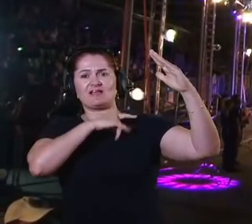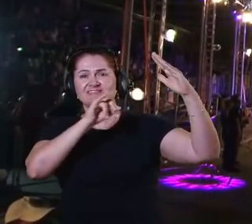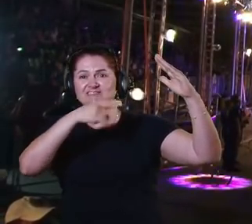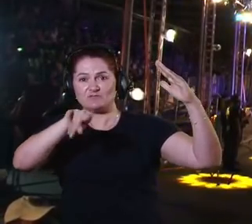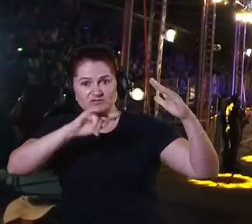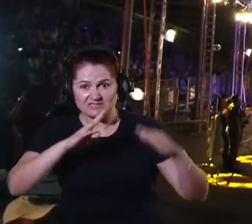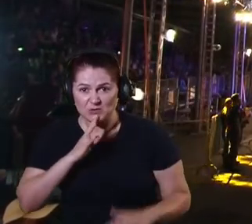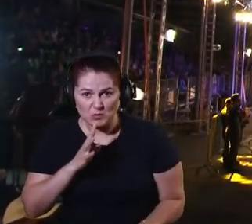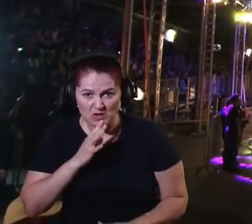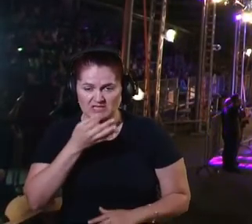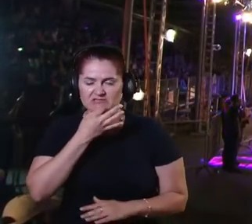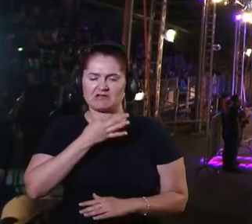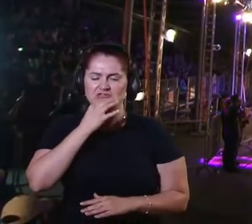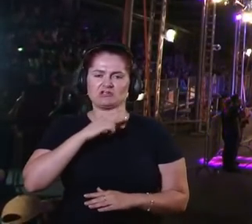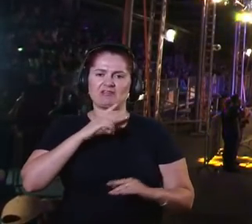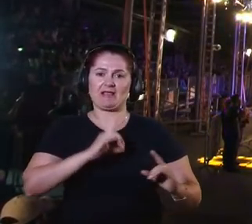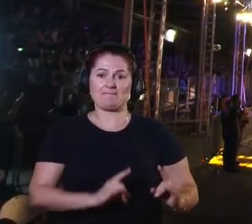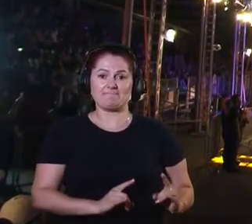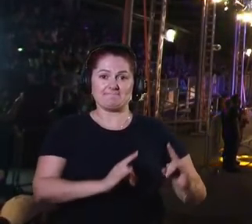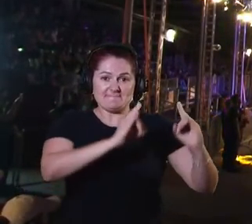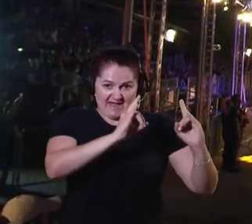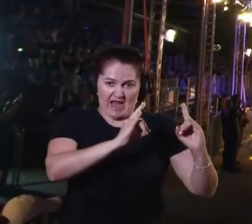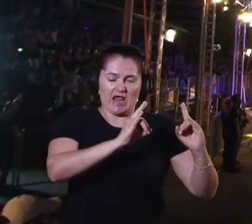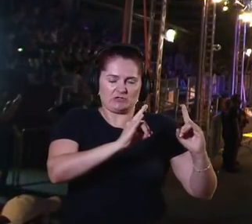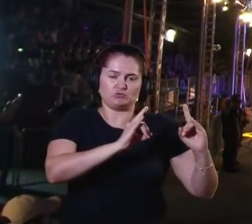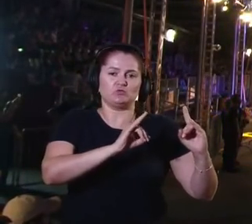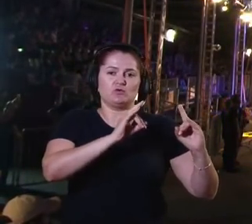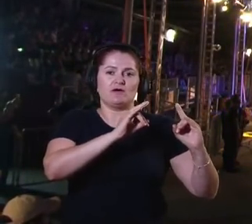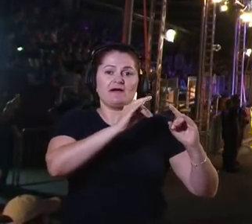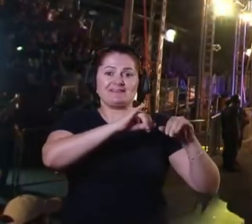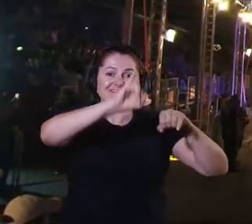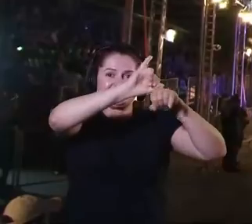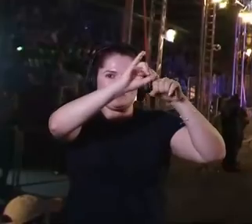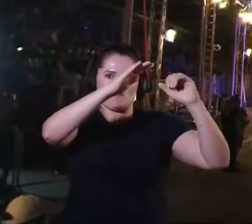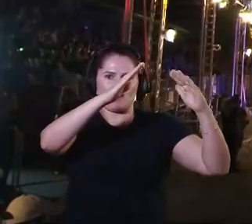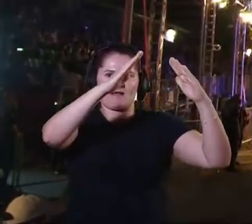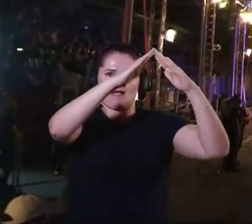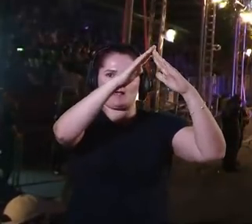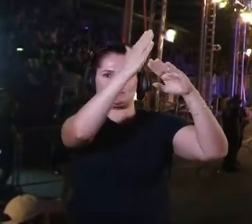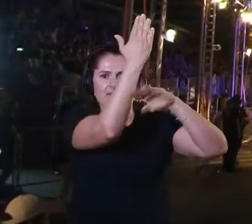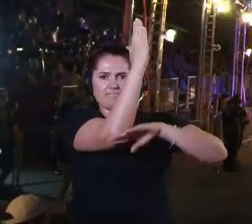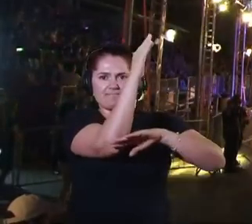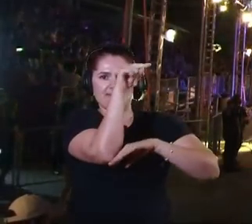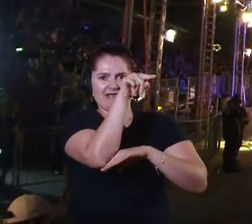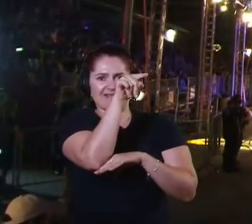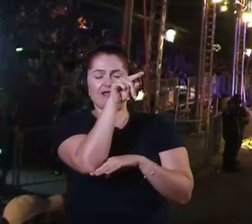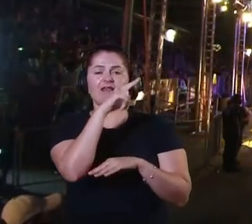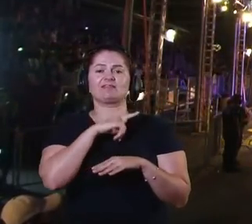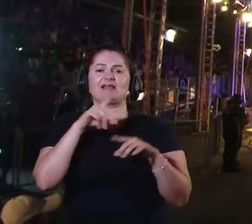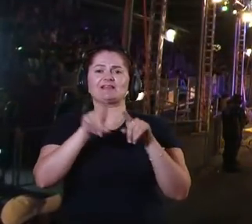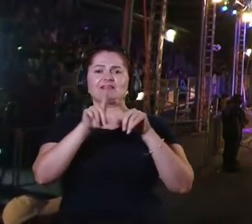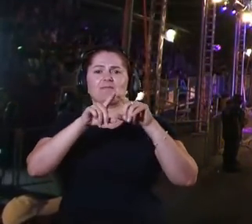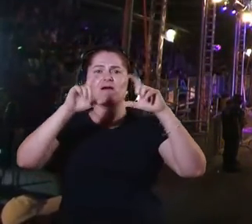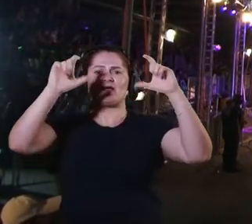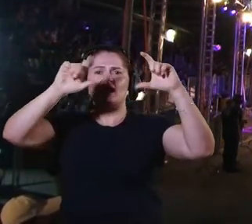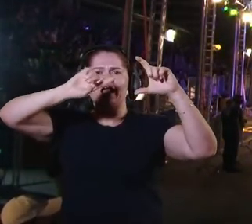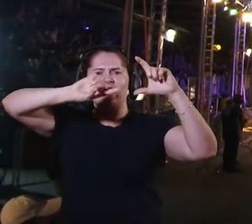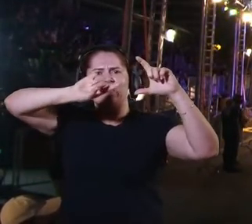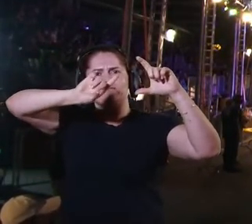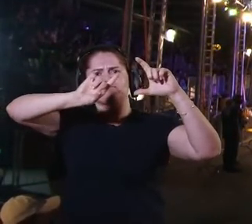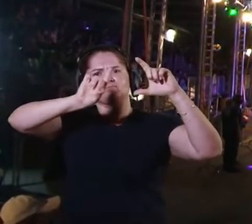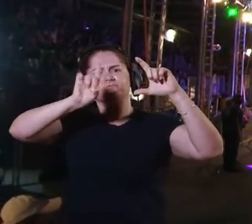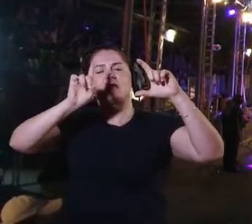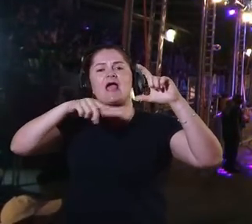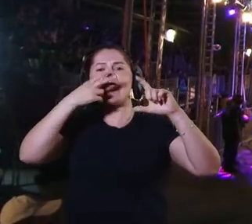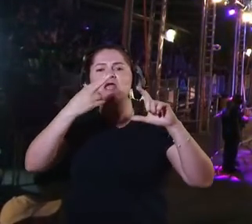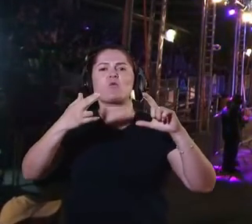de um prédio, gente. Depois o Zé vai contar a história dessa casinha aí, e um relógio muito icônico, que é um cartão postal